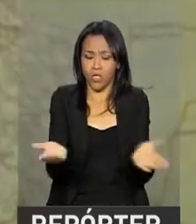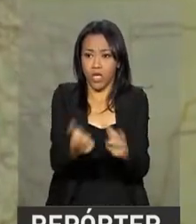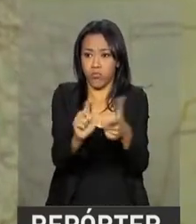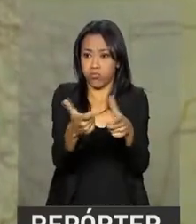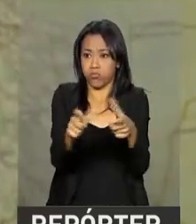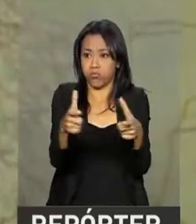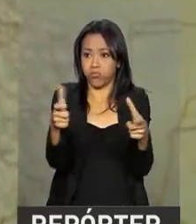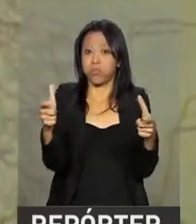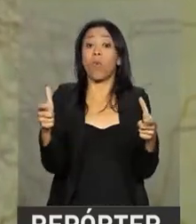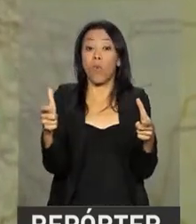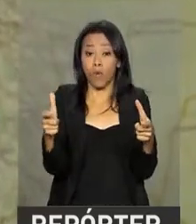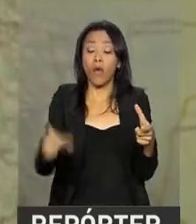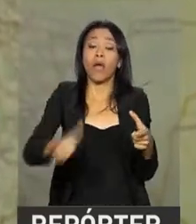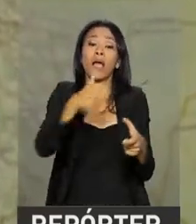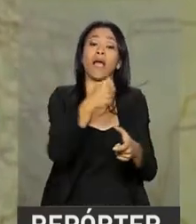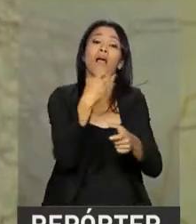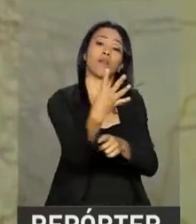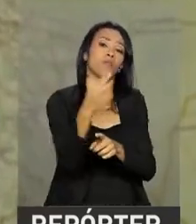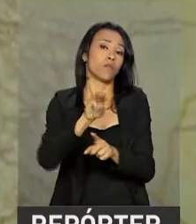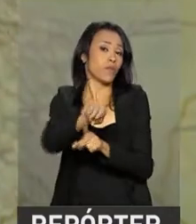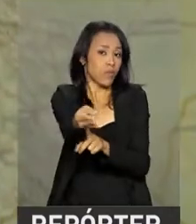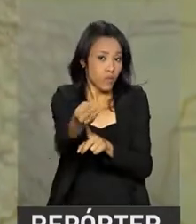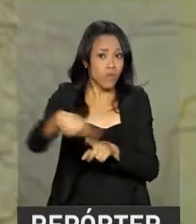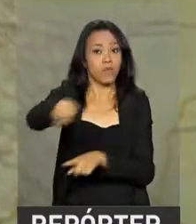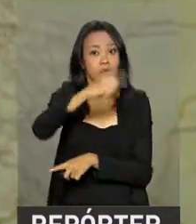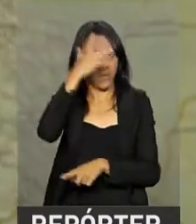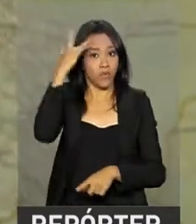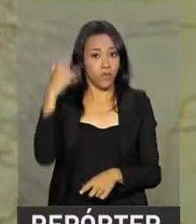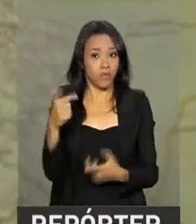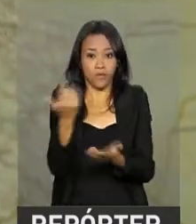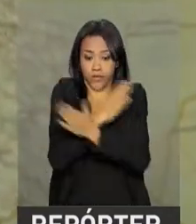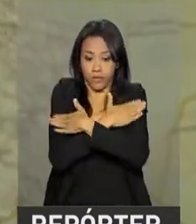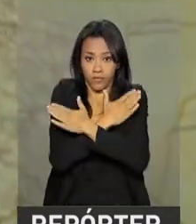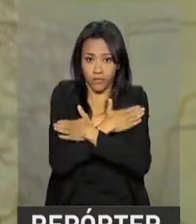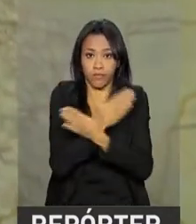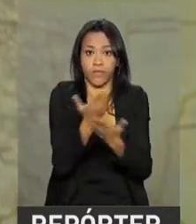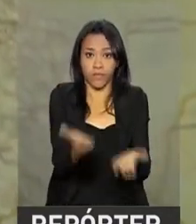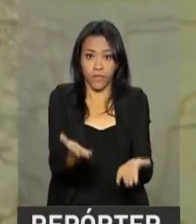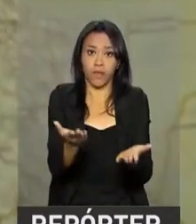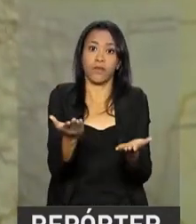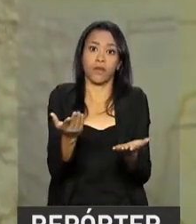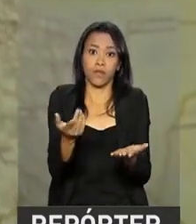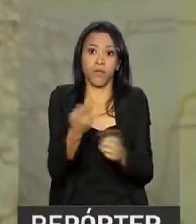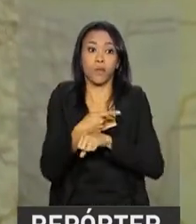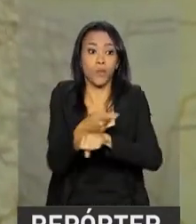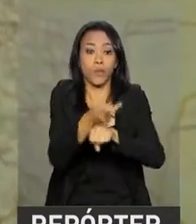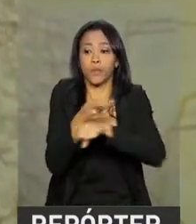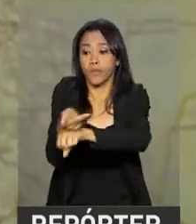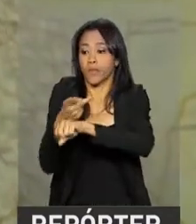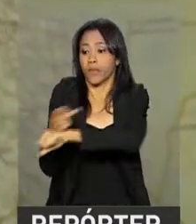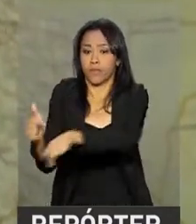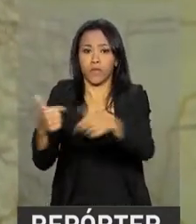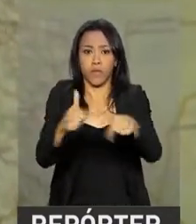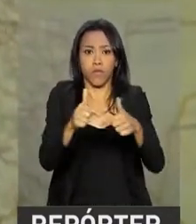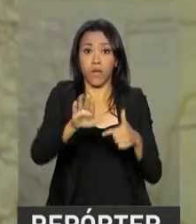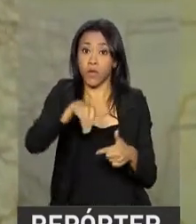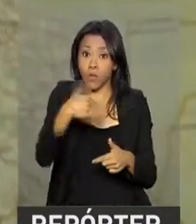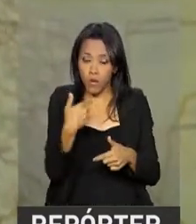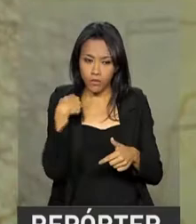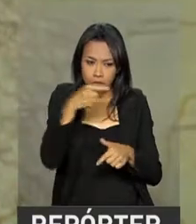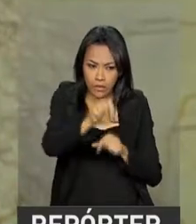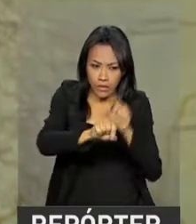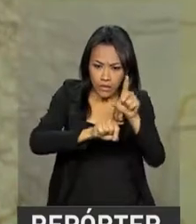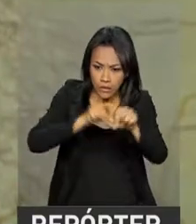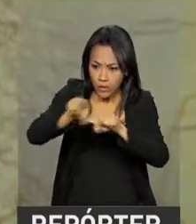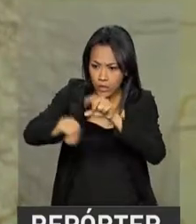gente tem hoje no brasil 14 milhões praticamente os brasileiros desempregados àqueles que são efetivamente procurando emprego quando a gente seleciona a sua